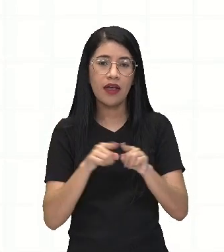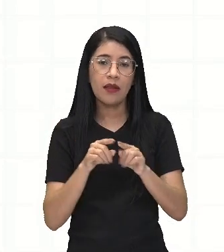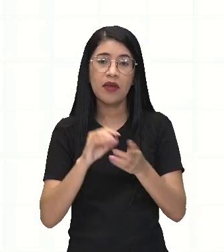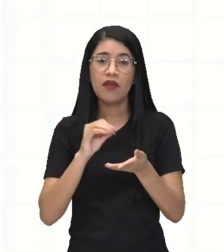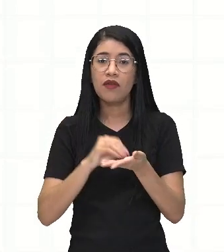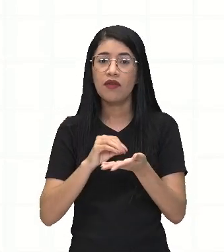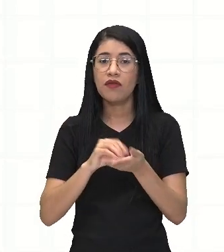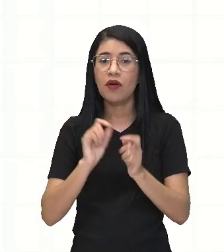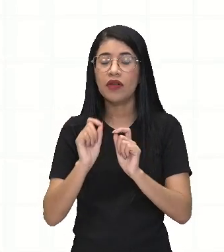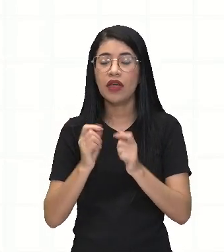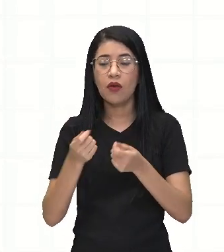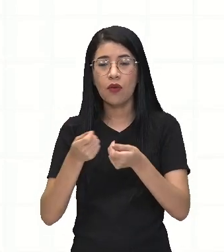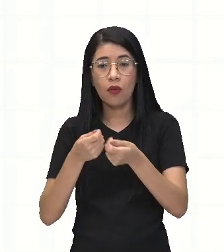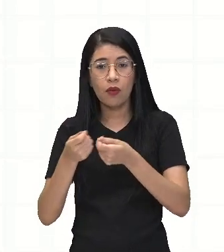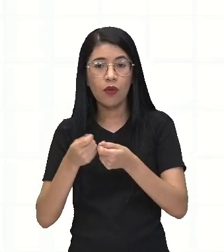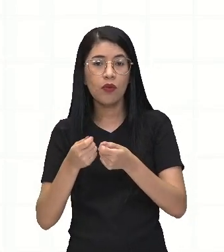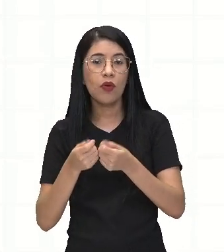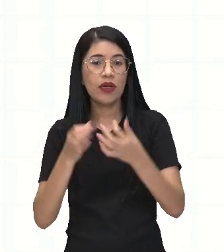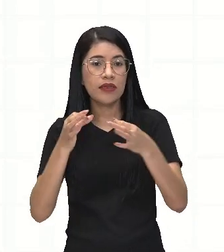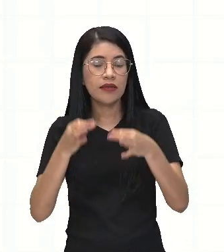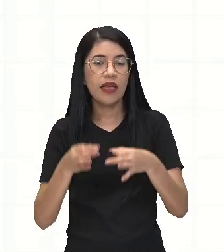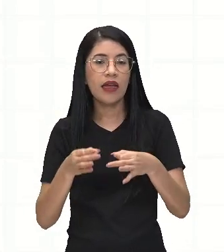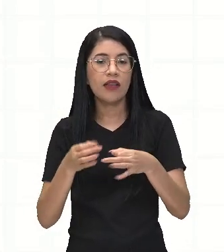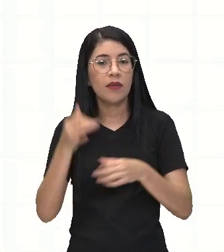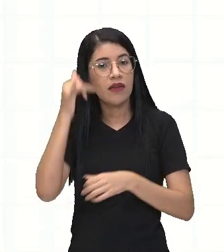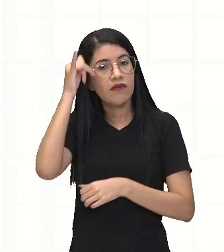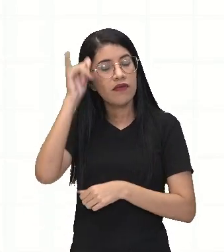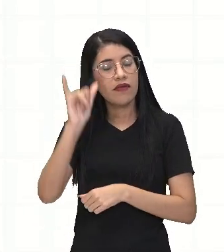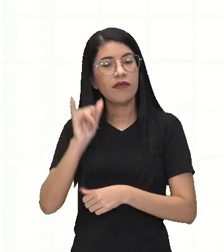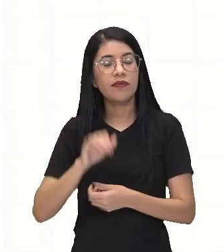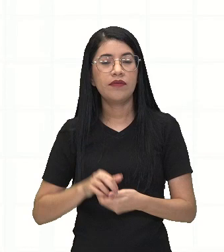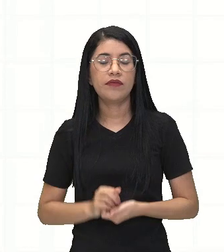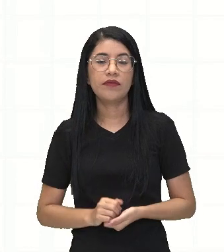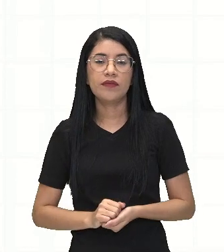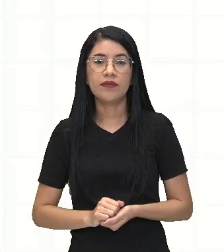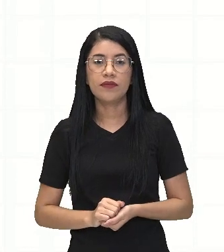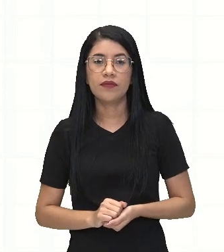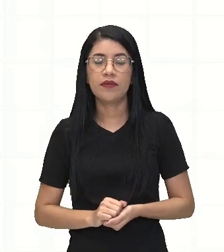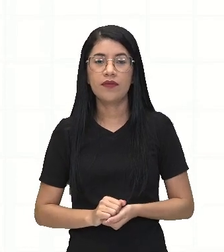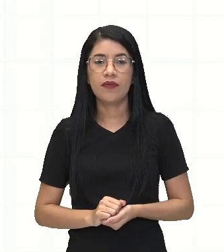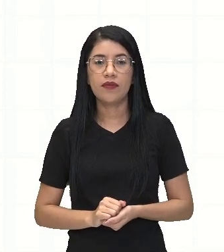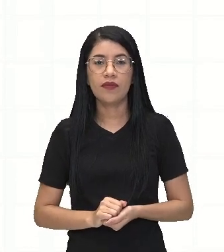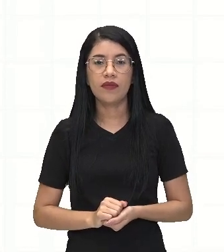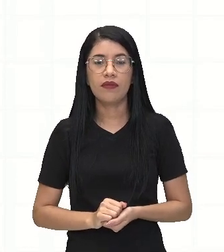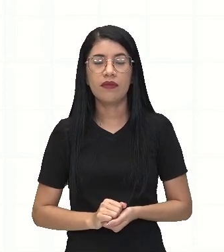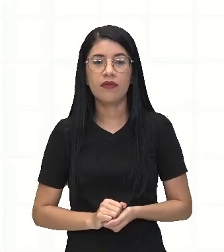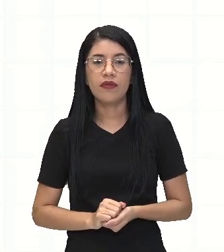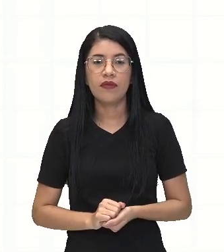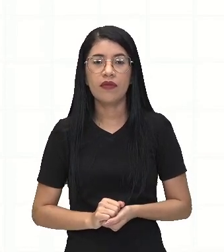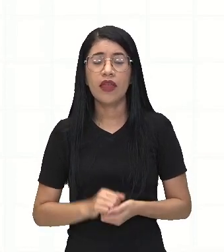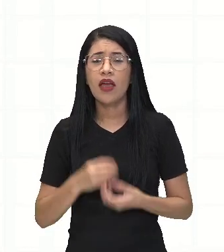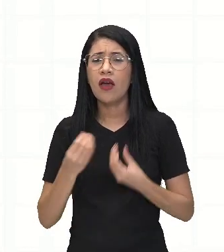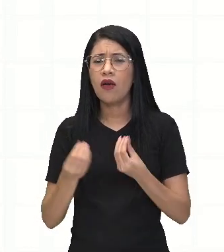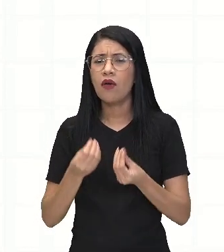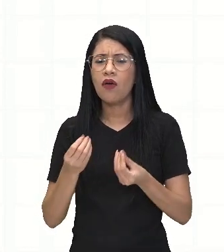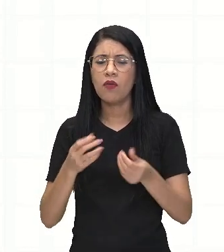controles adequadas. Nós temos aí como que entre vários países